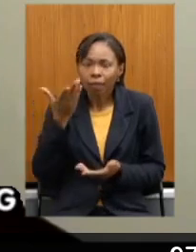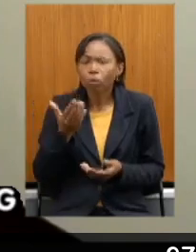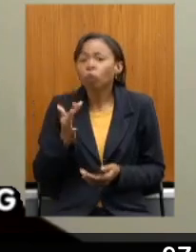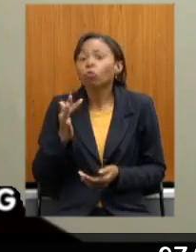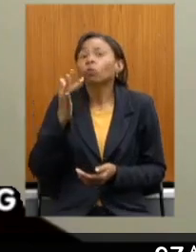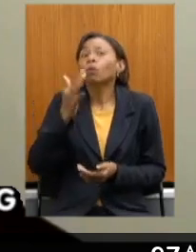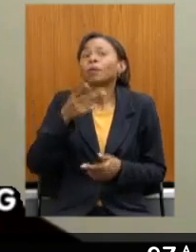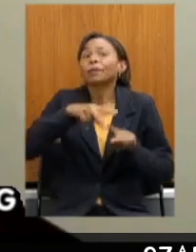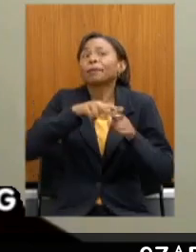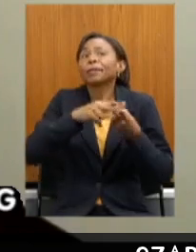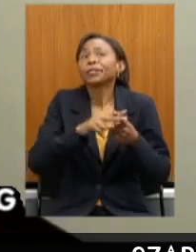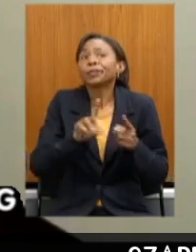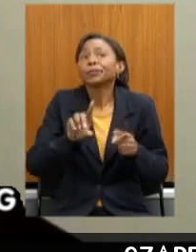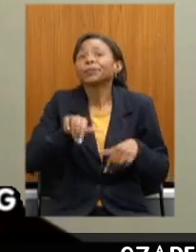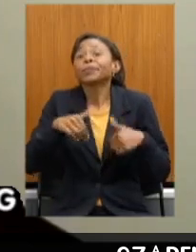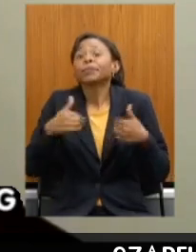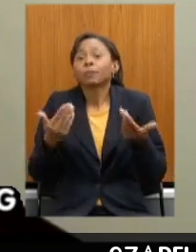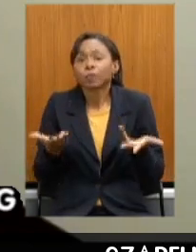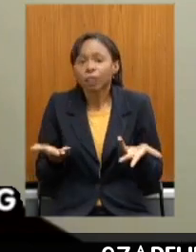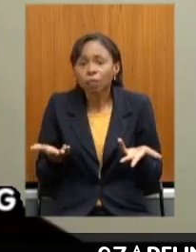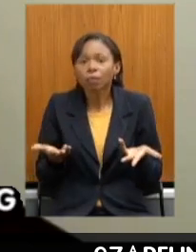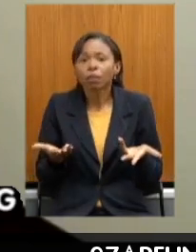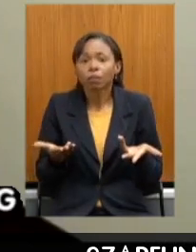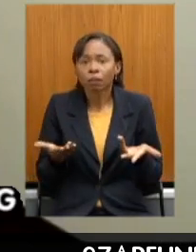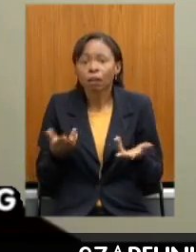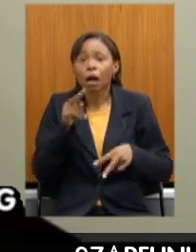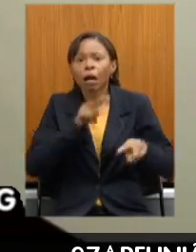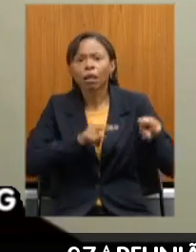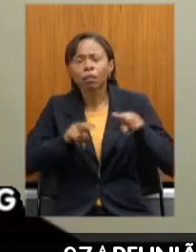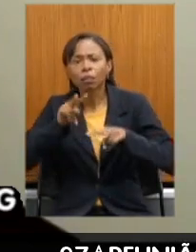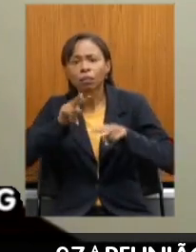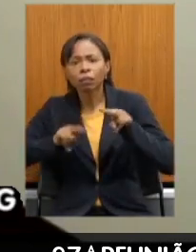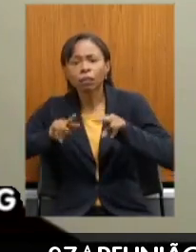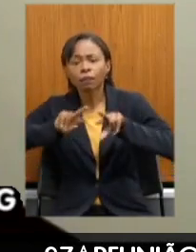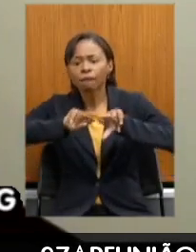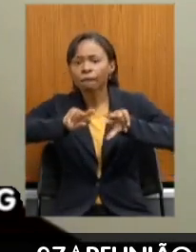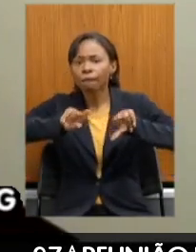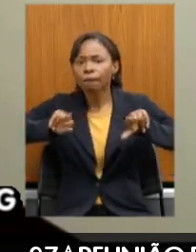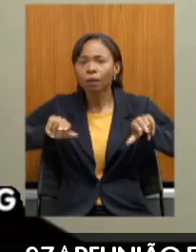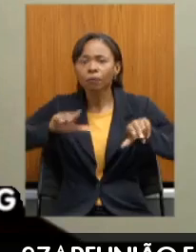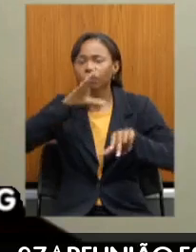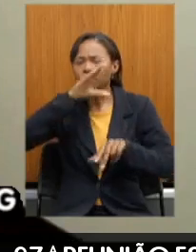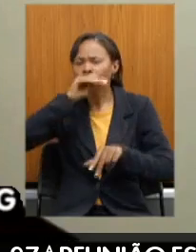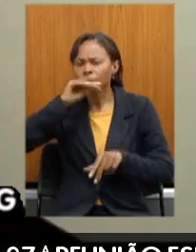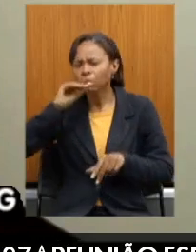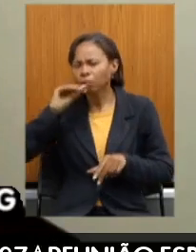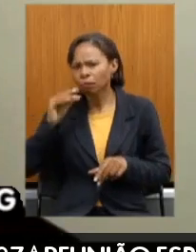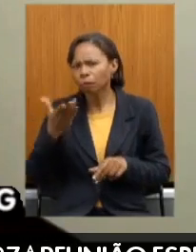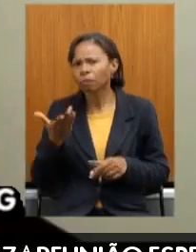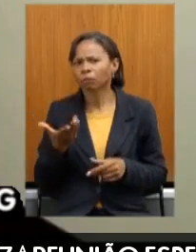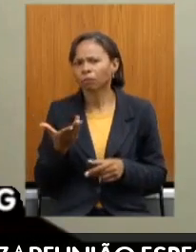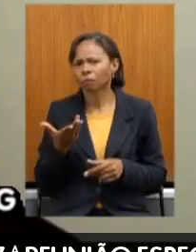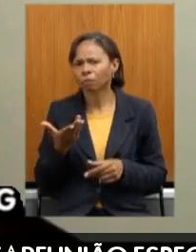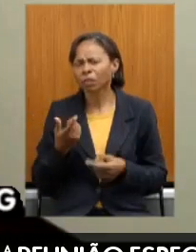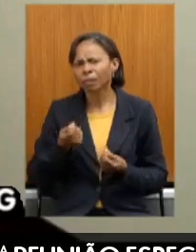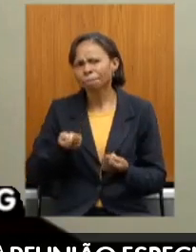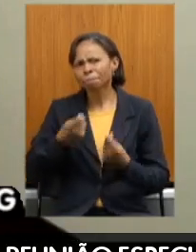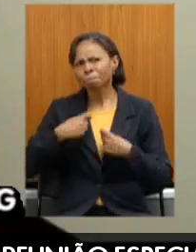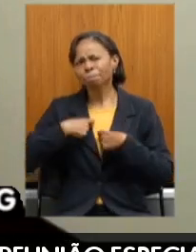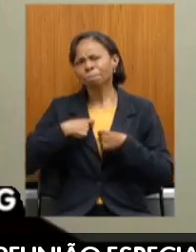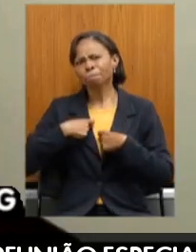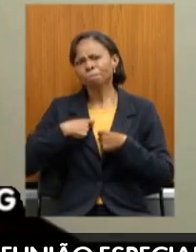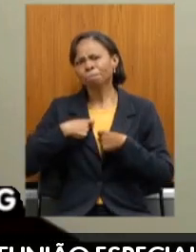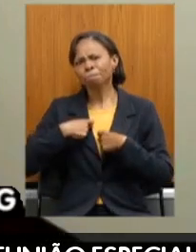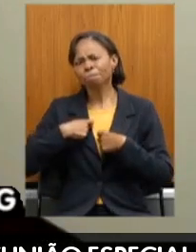corrigidos, penalizando milhares de servidores, nos chama para